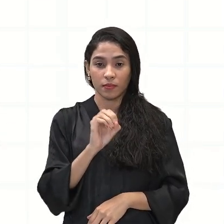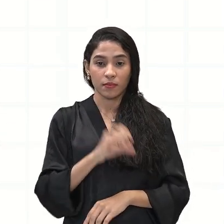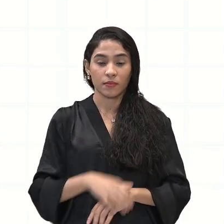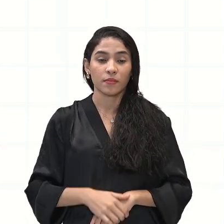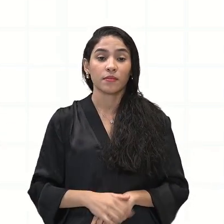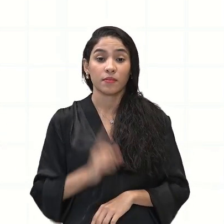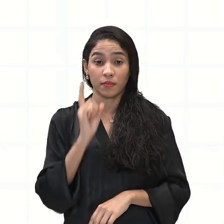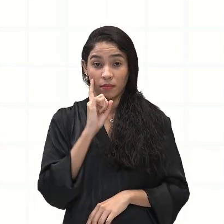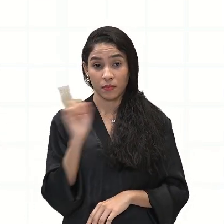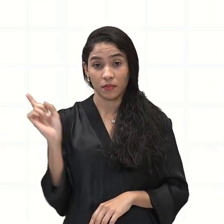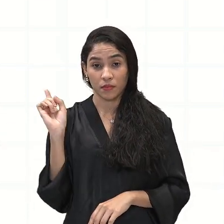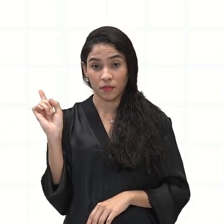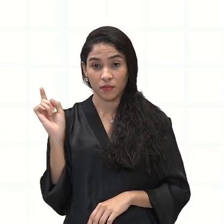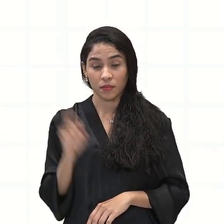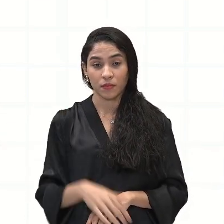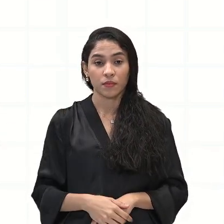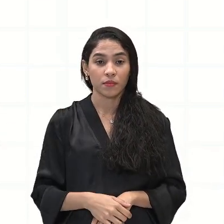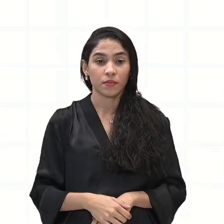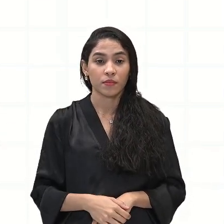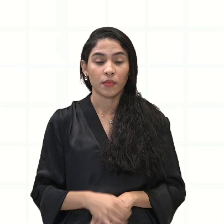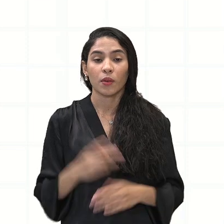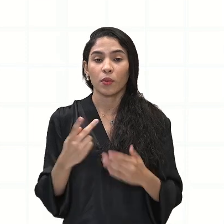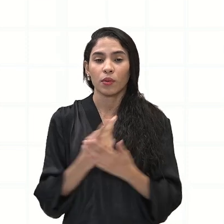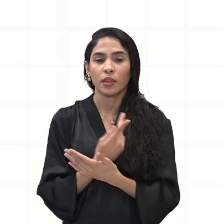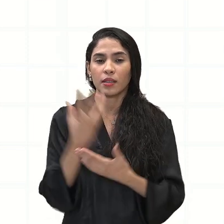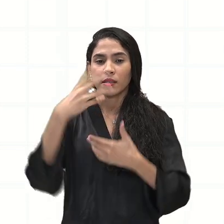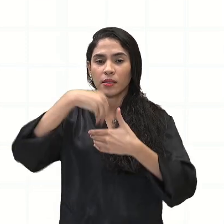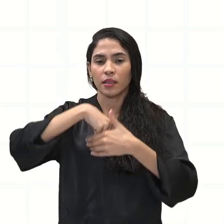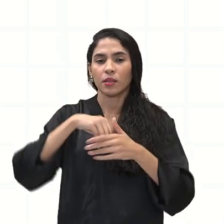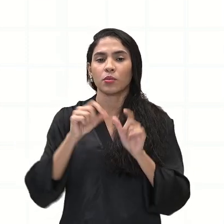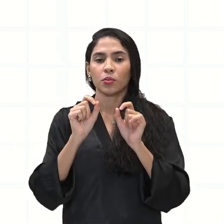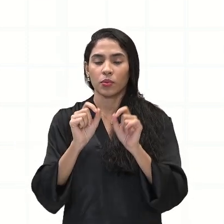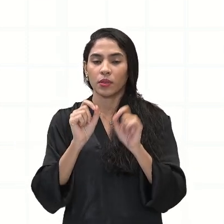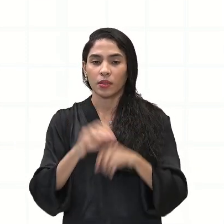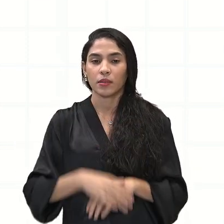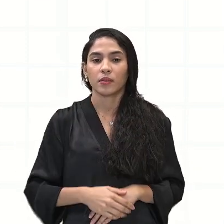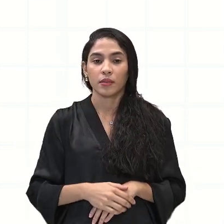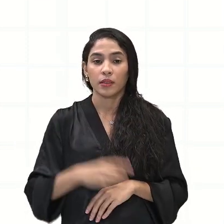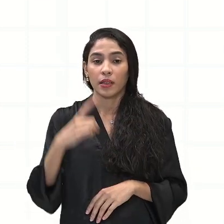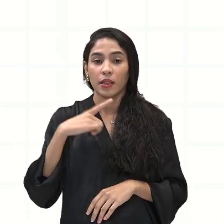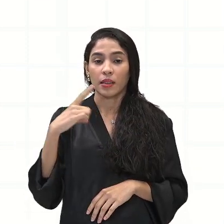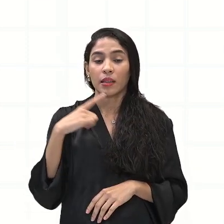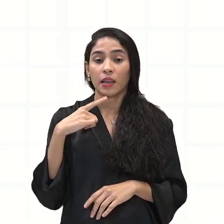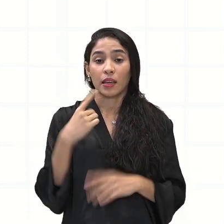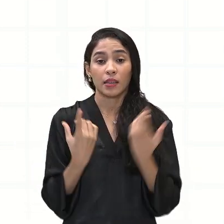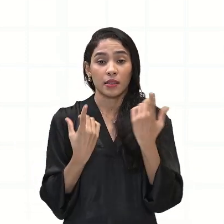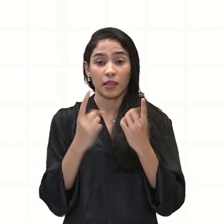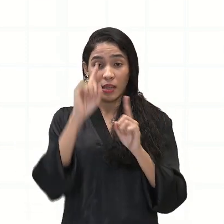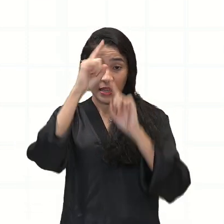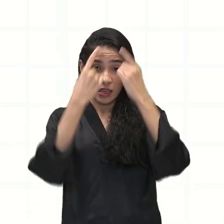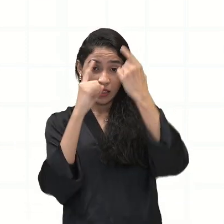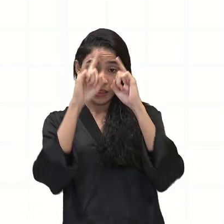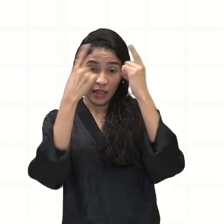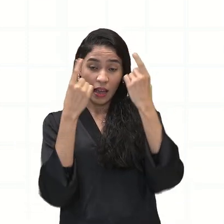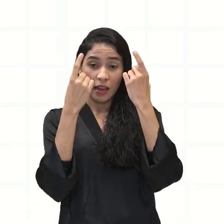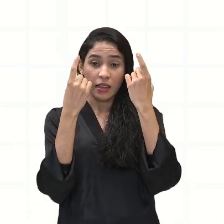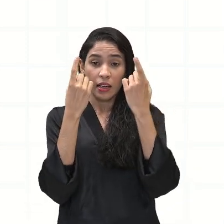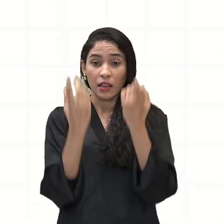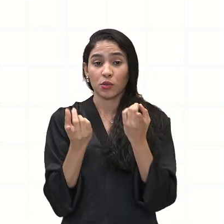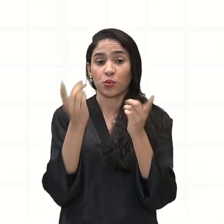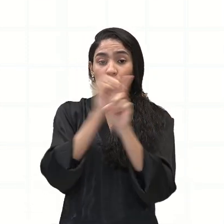No paradoxo, ocorre quando há o emprego